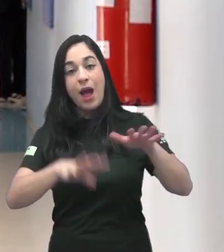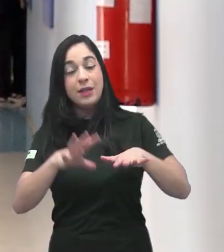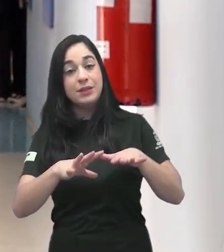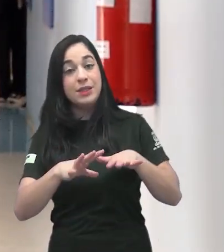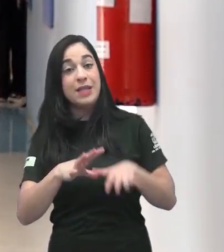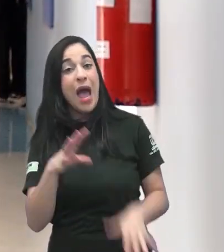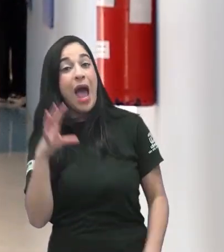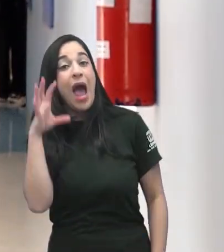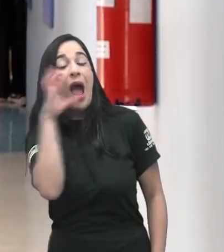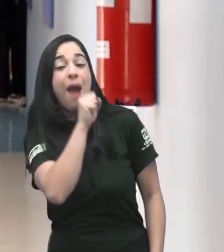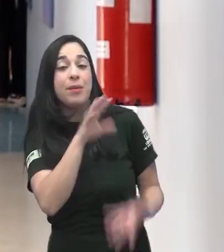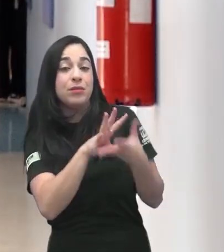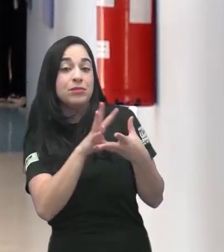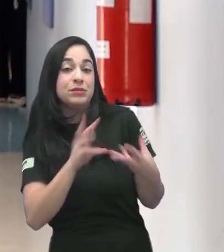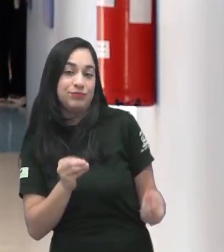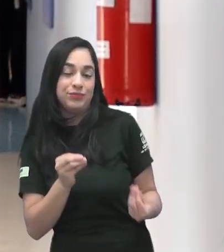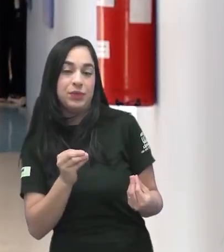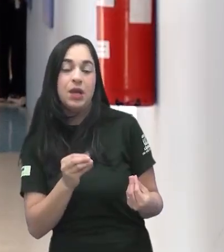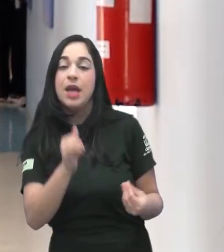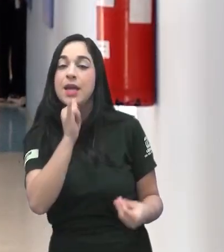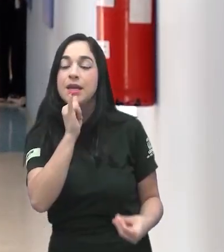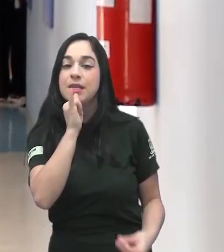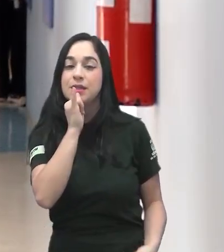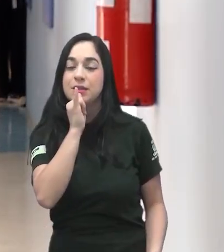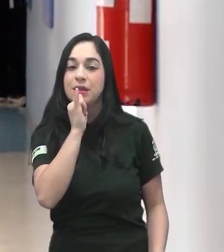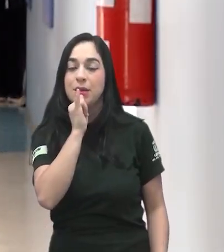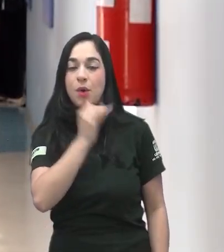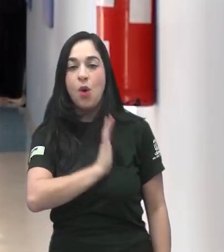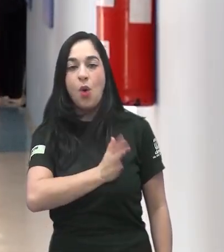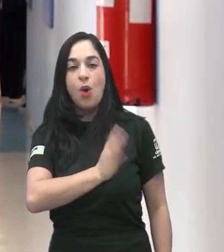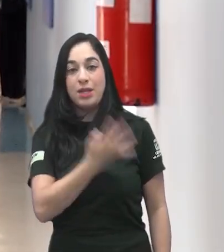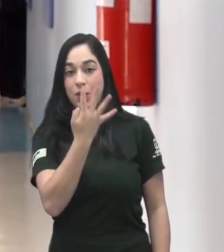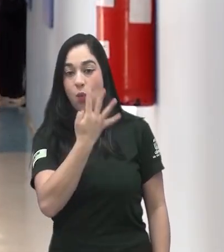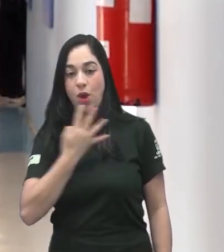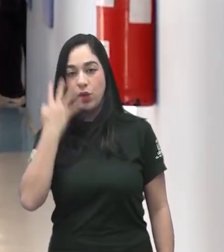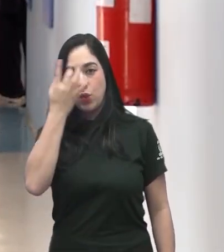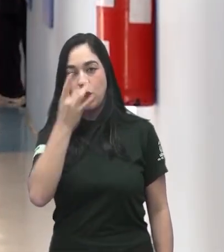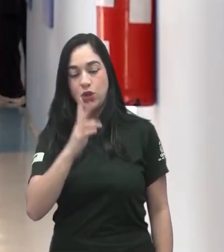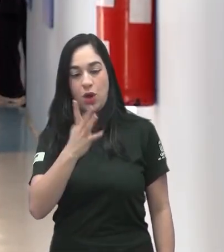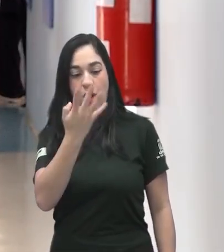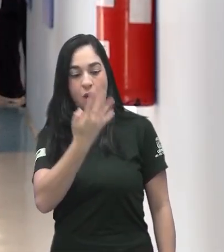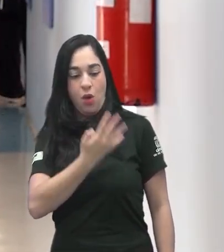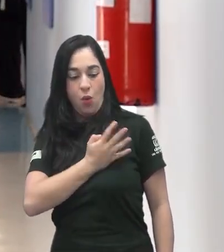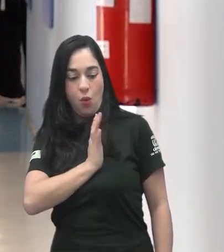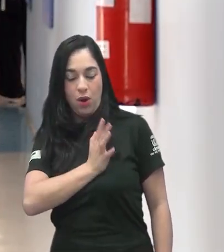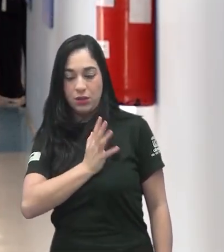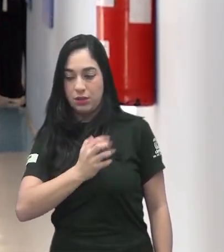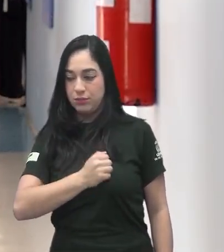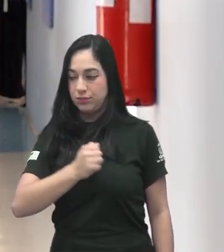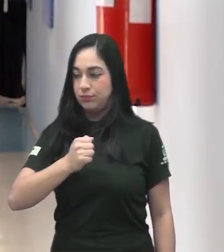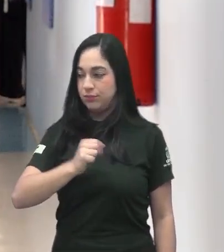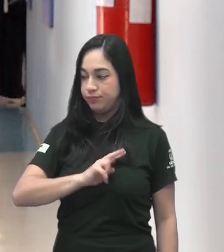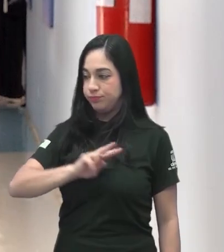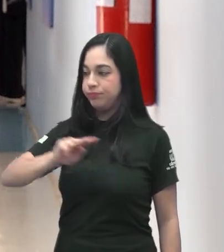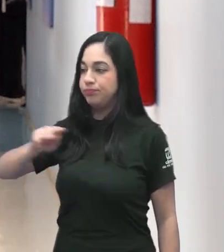de isquemia menor, como por exemplo o coração, ele tem 4 horas entre a retirada e a implantação, então é um órgão que precisa